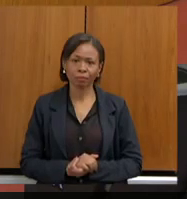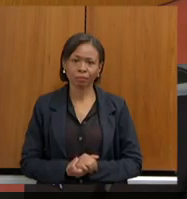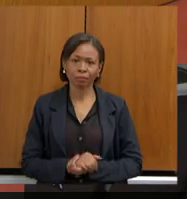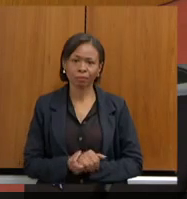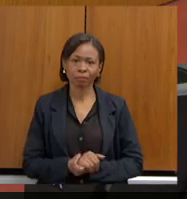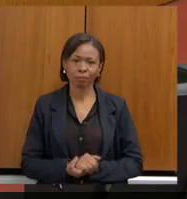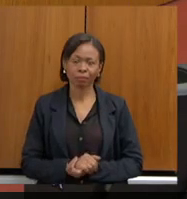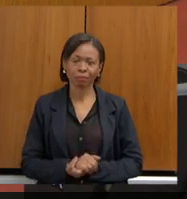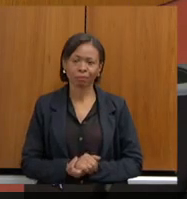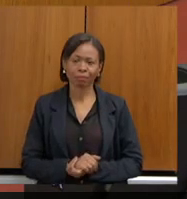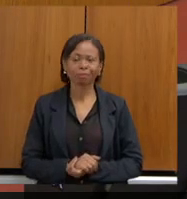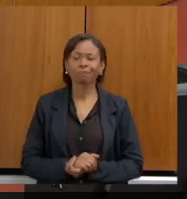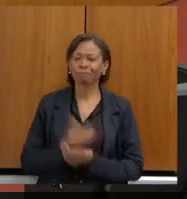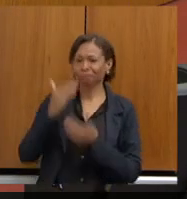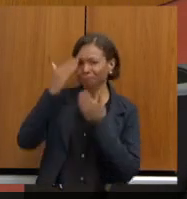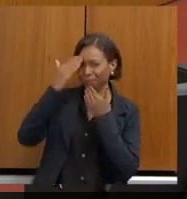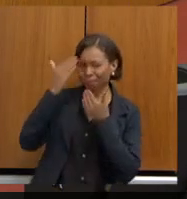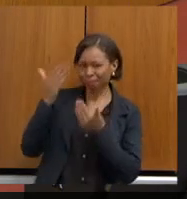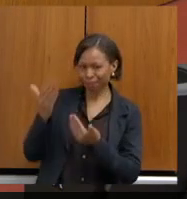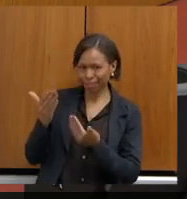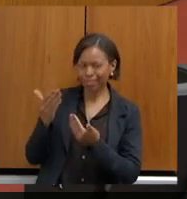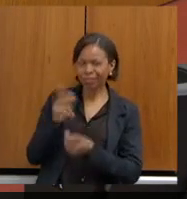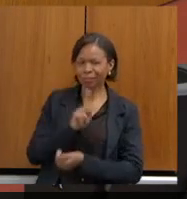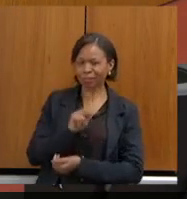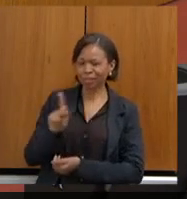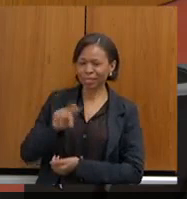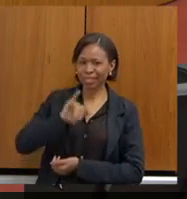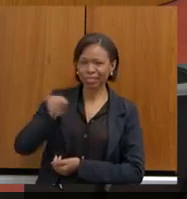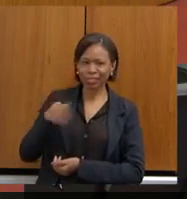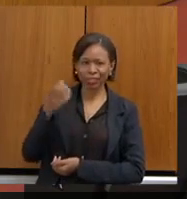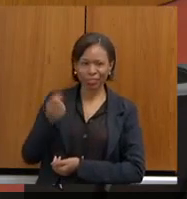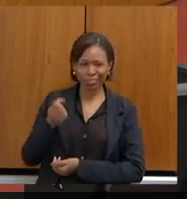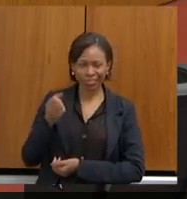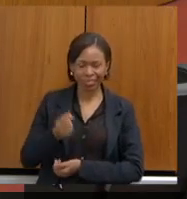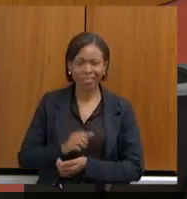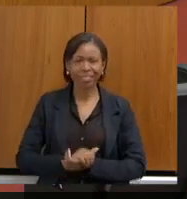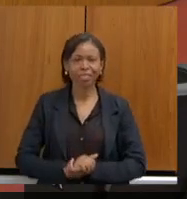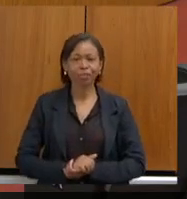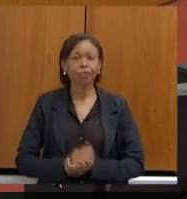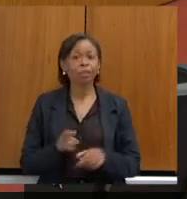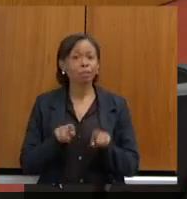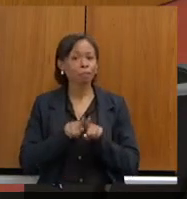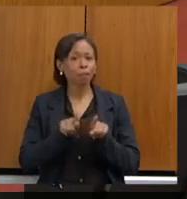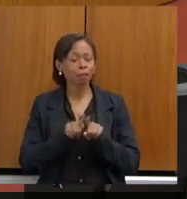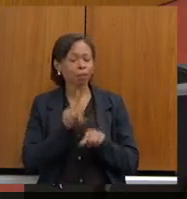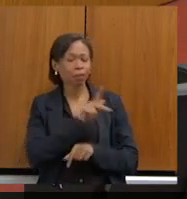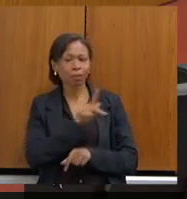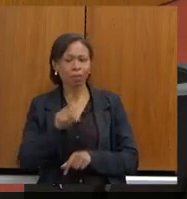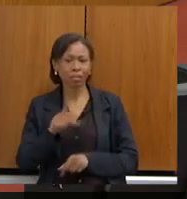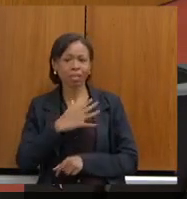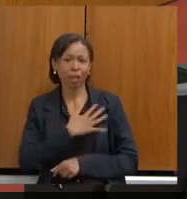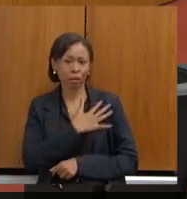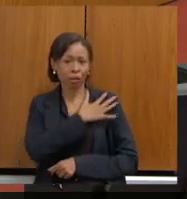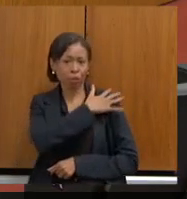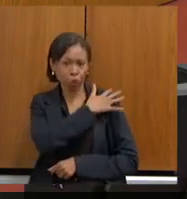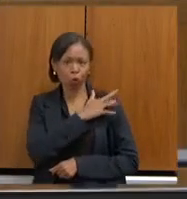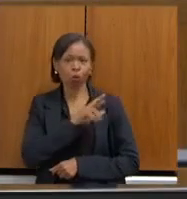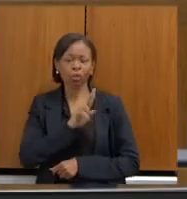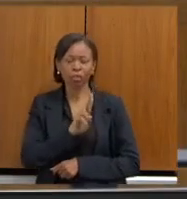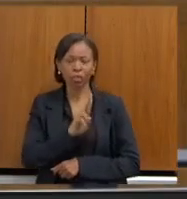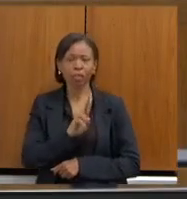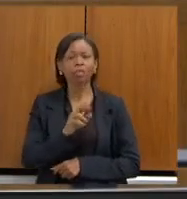é muito muito obrigado caríssimo Presidente João Leite caríssimo Presidente Sargento Rodrigues